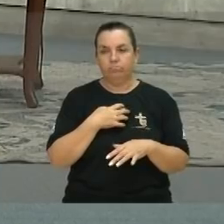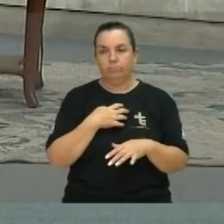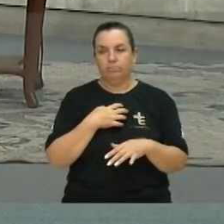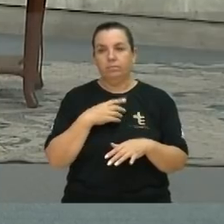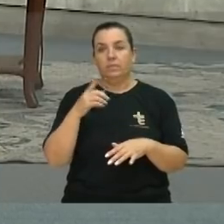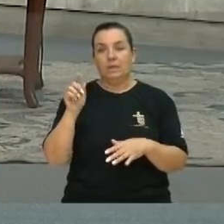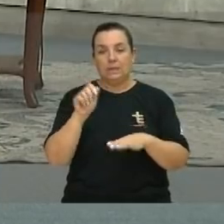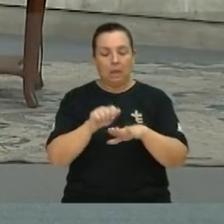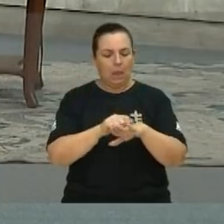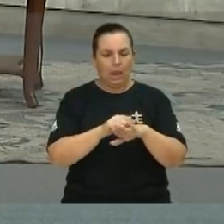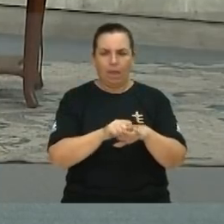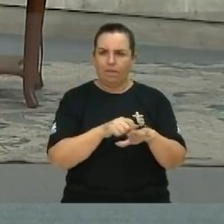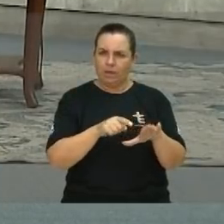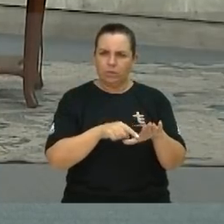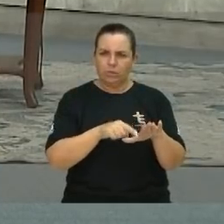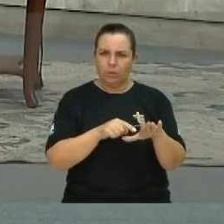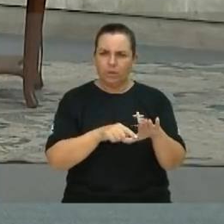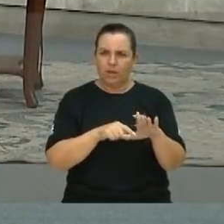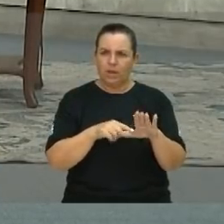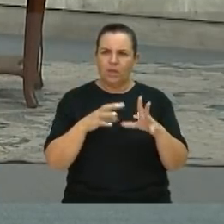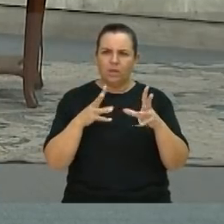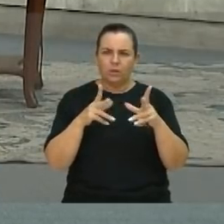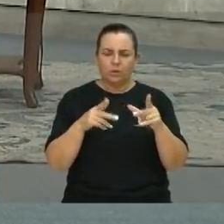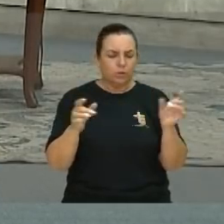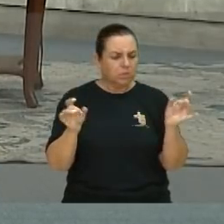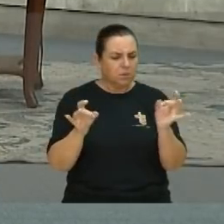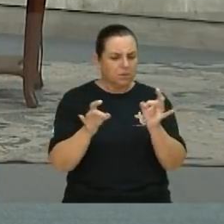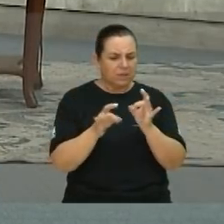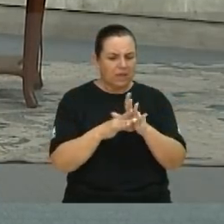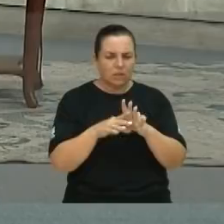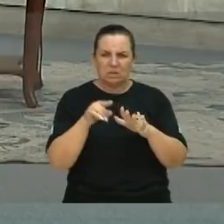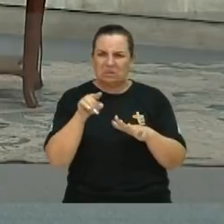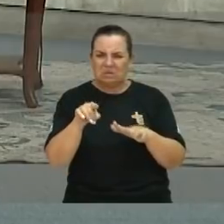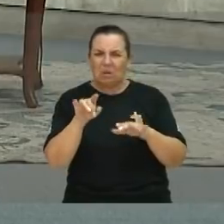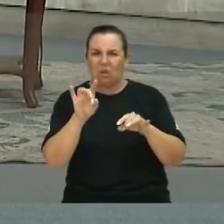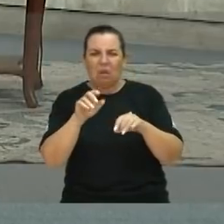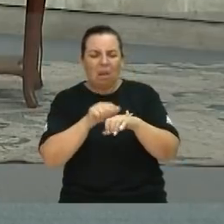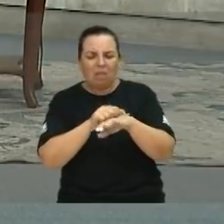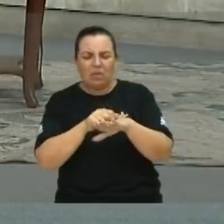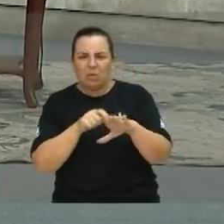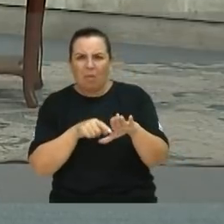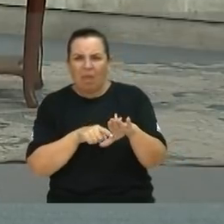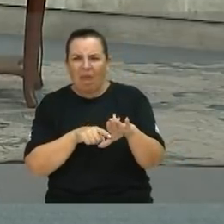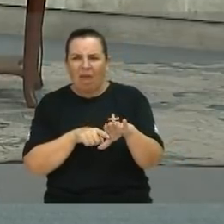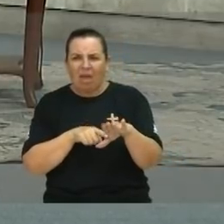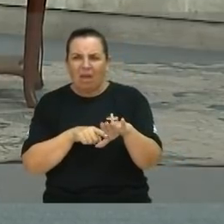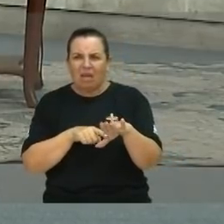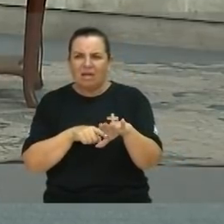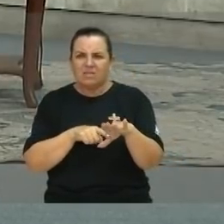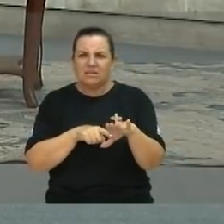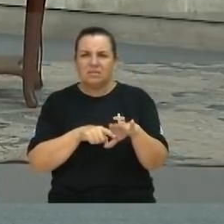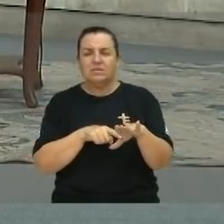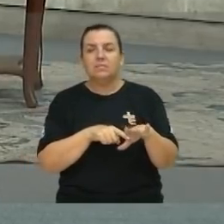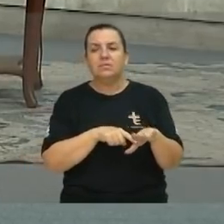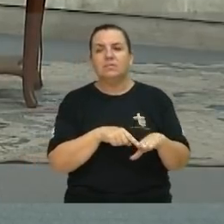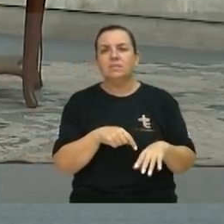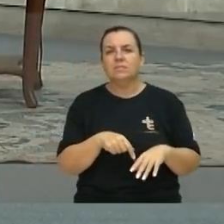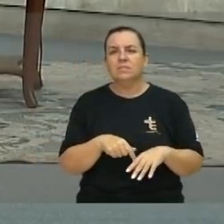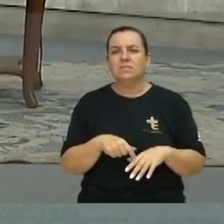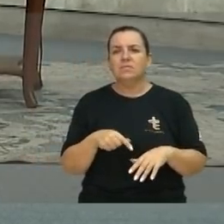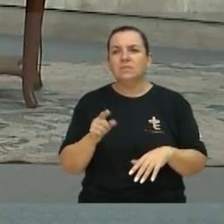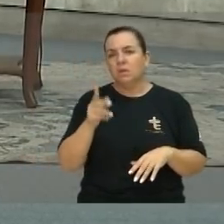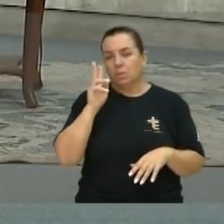quisesse aqui lavar o seu pé e tudo terminasse no gesto e alguém com tempo ao